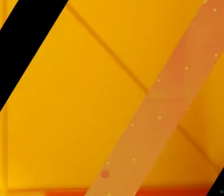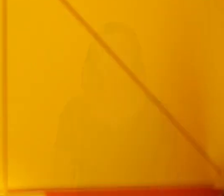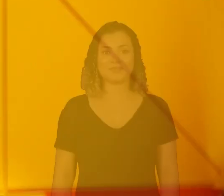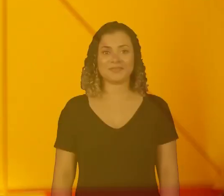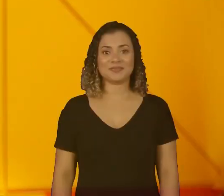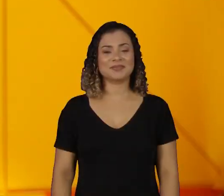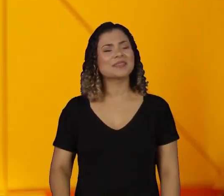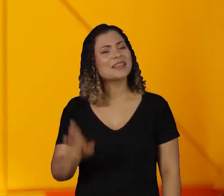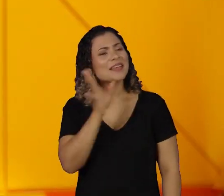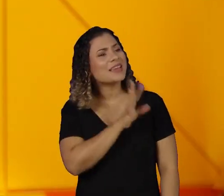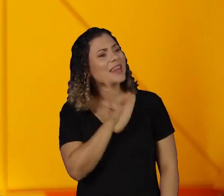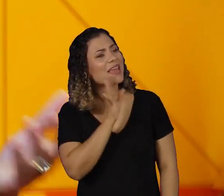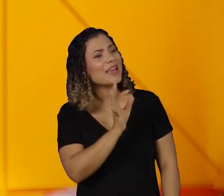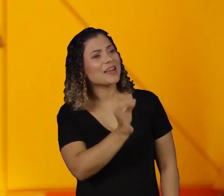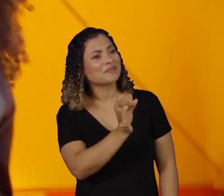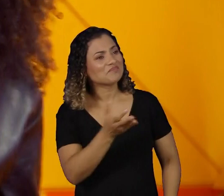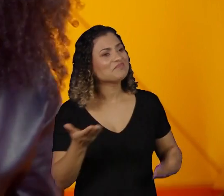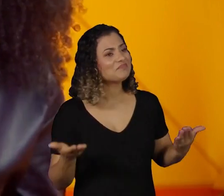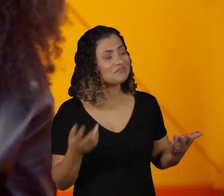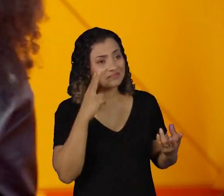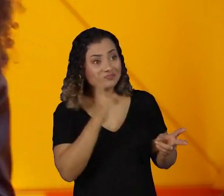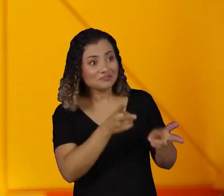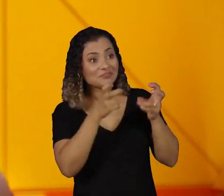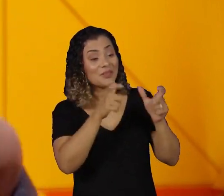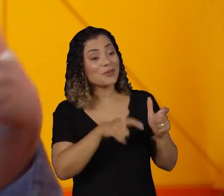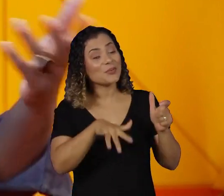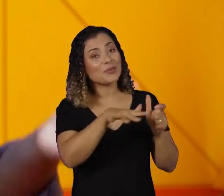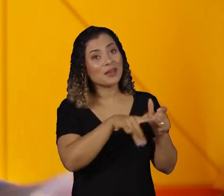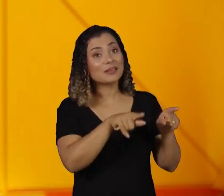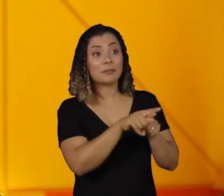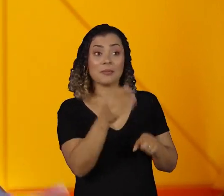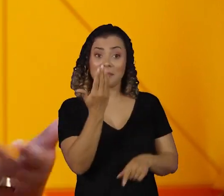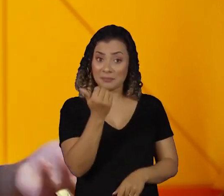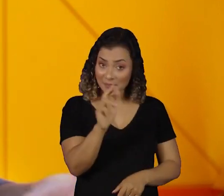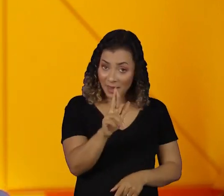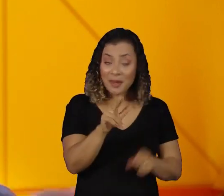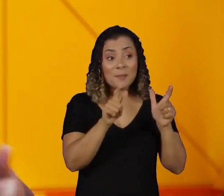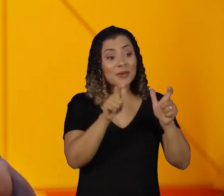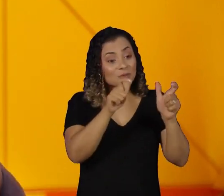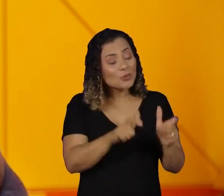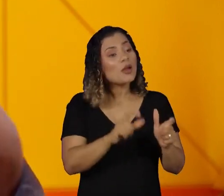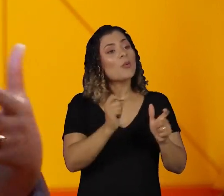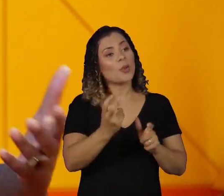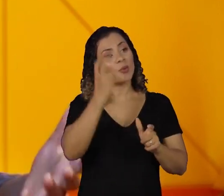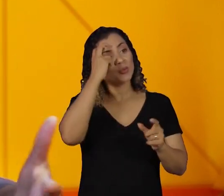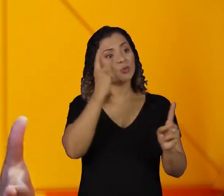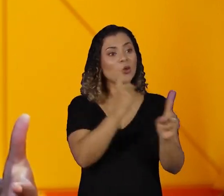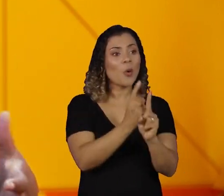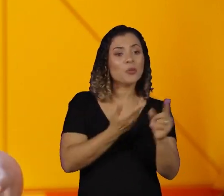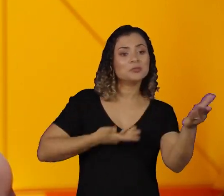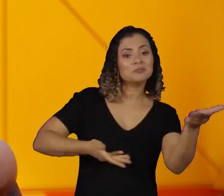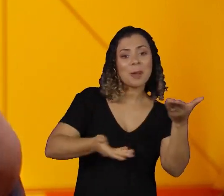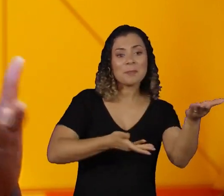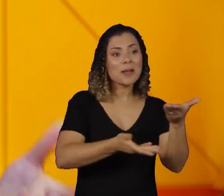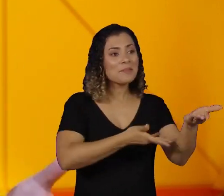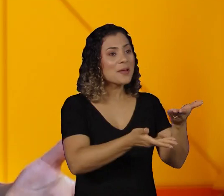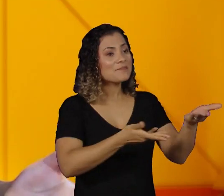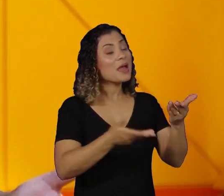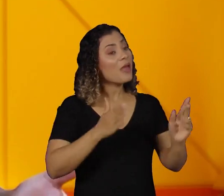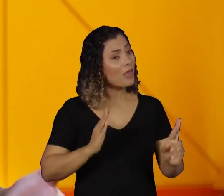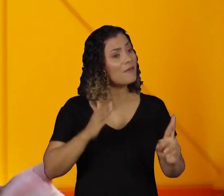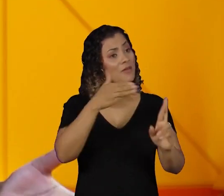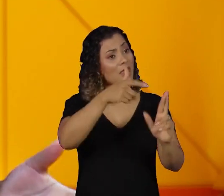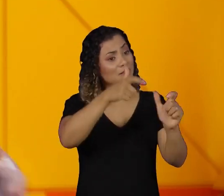Olha que bacana. Aqui a gente vê mais um local que, além de ser um bar, também é um ponto de cultura, é um ponto de encontro, né? Sim. De